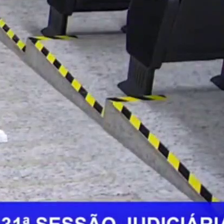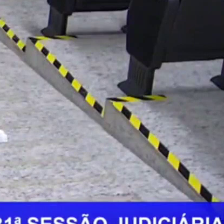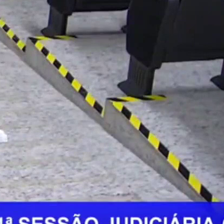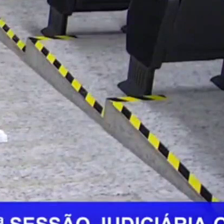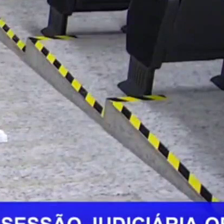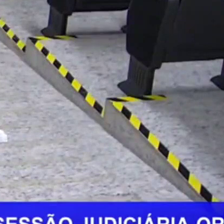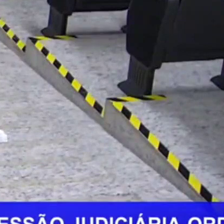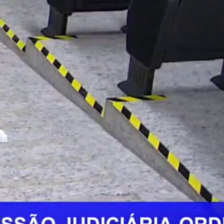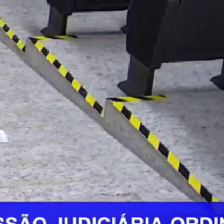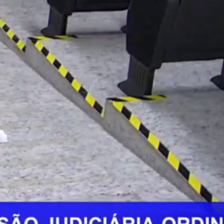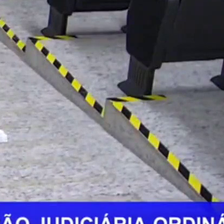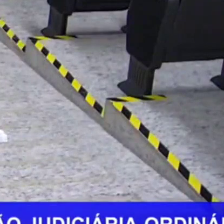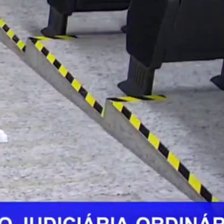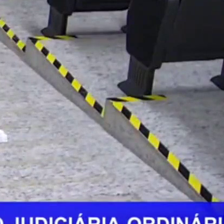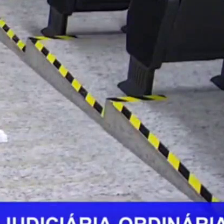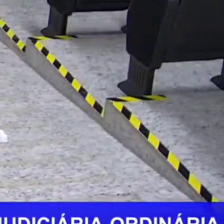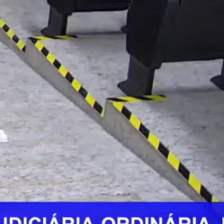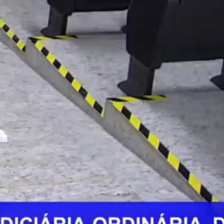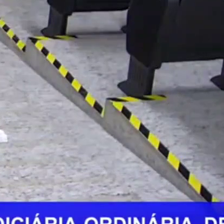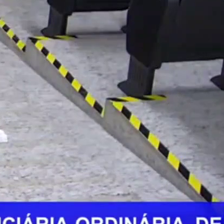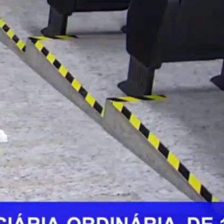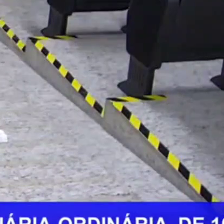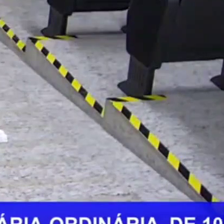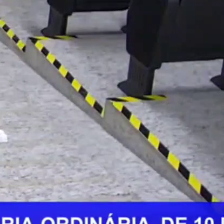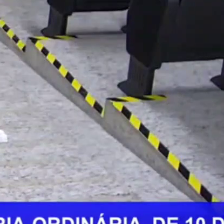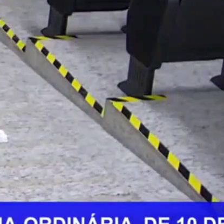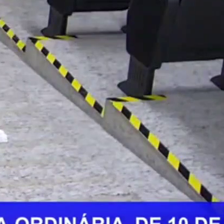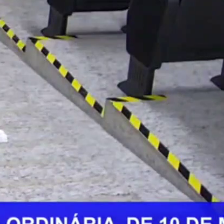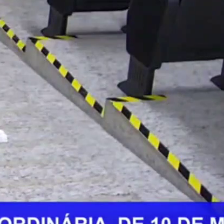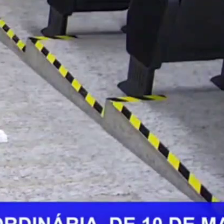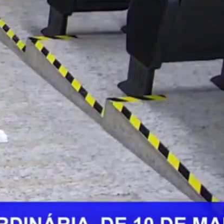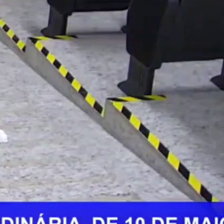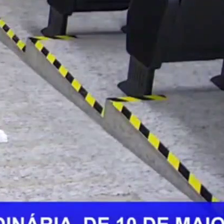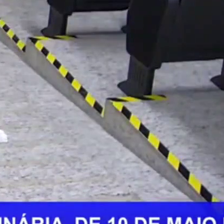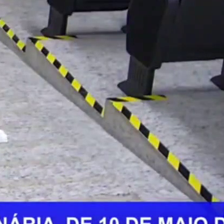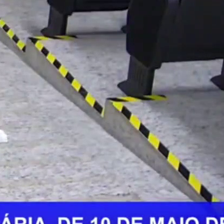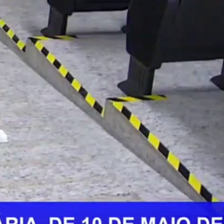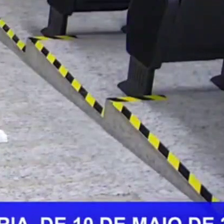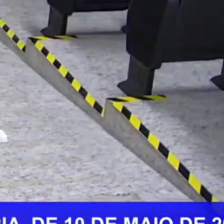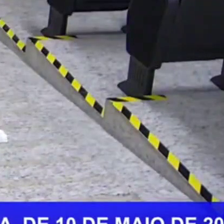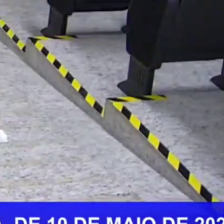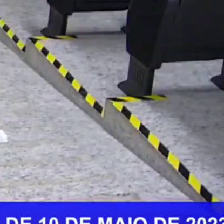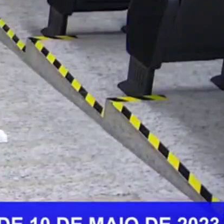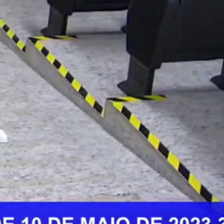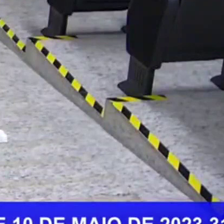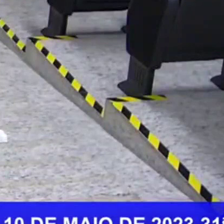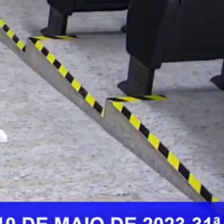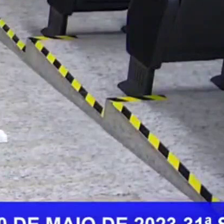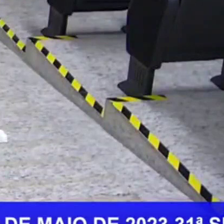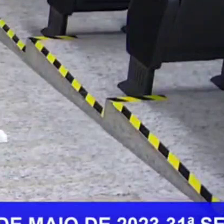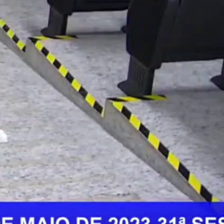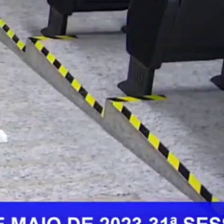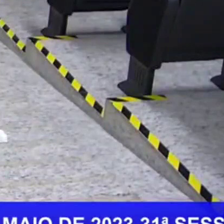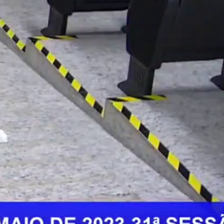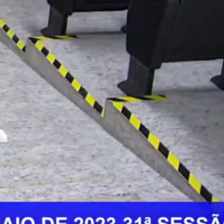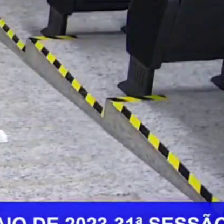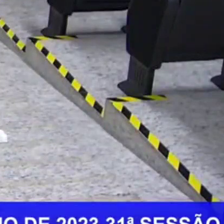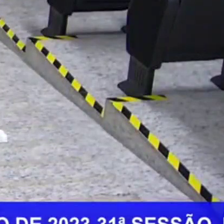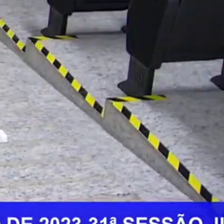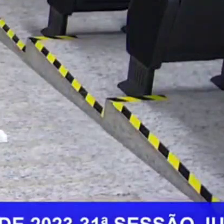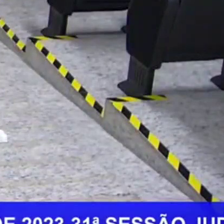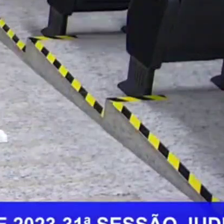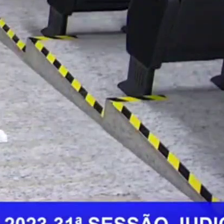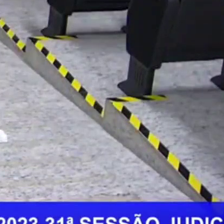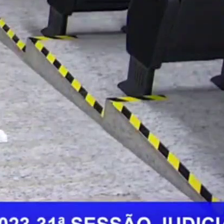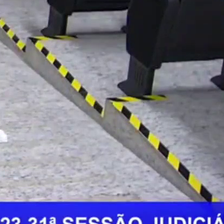lado direito, a secretária judiciária, doutora Milena. Ao fundo, parede amadeirada do tribunal, atrás da tribuna